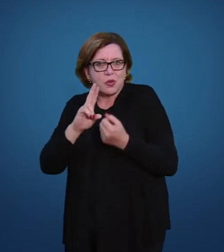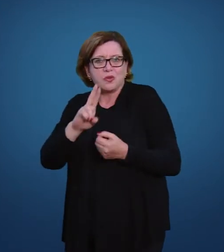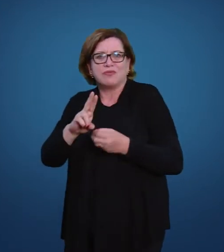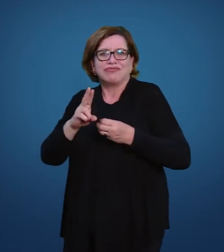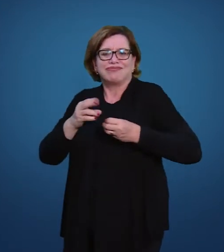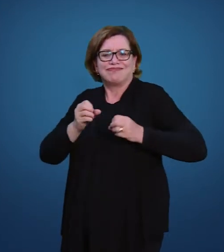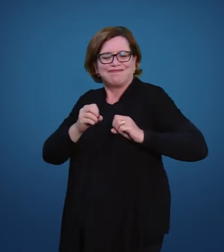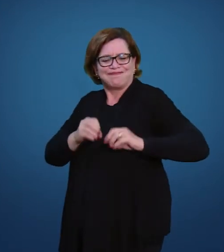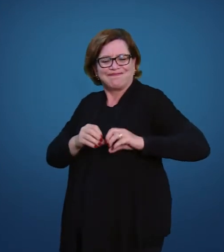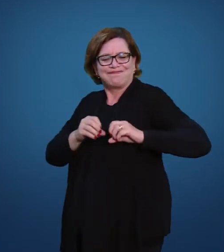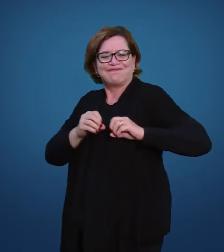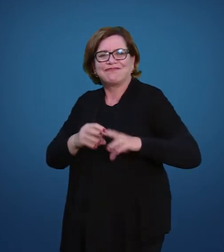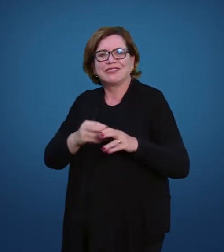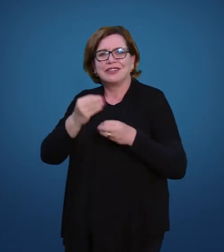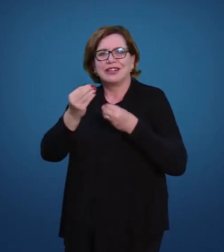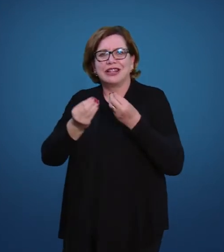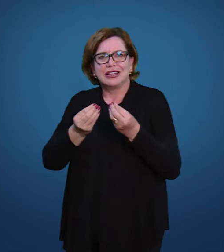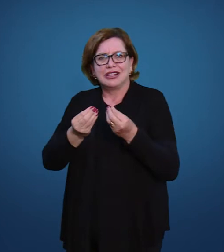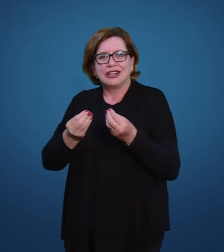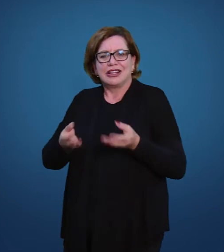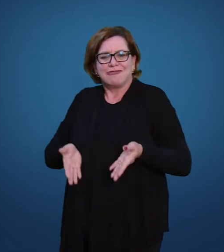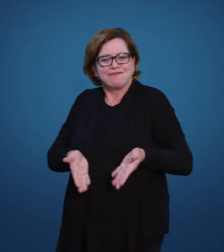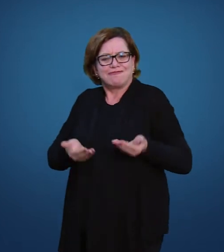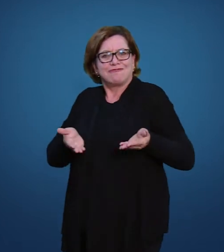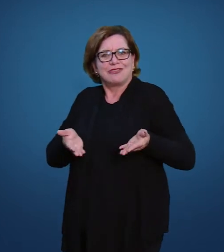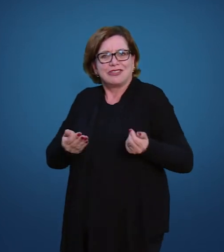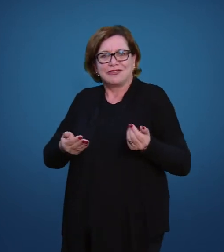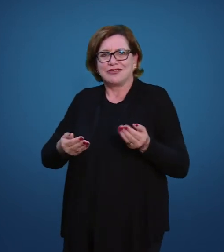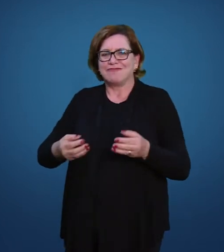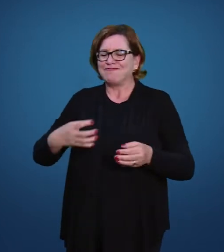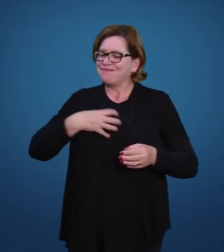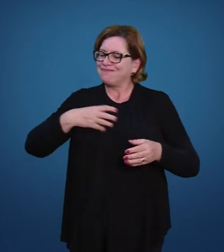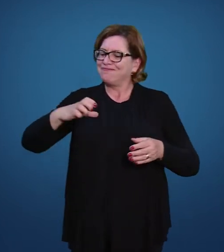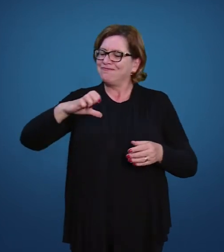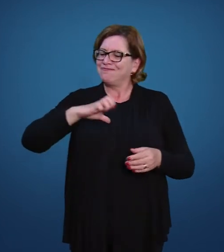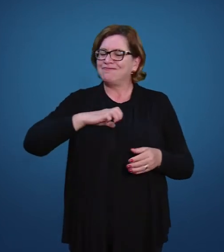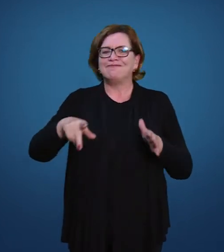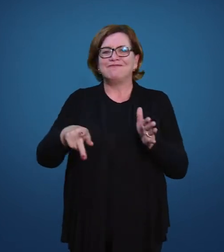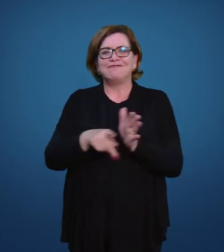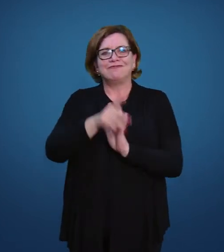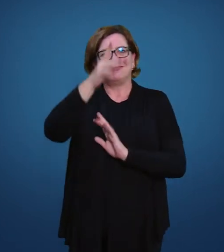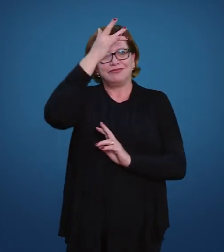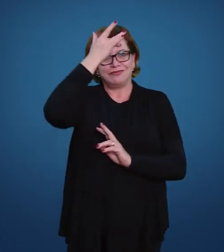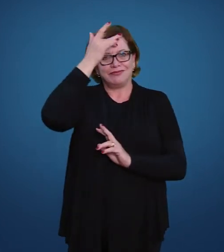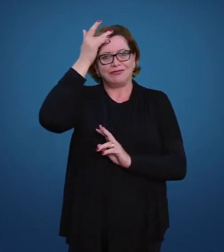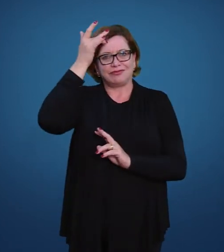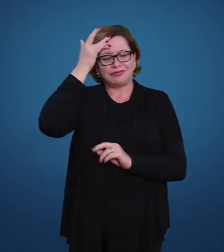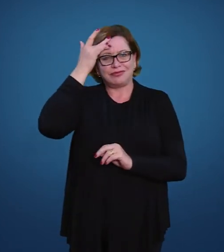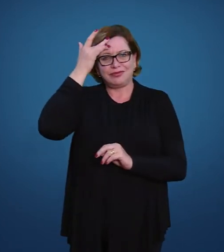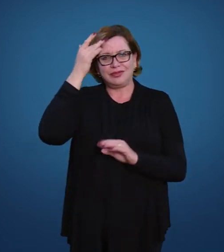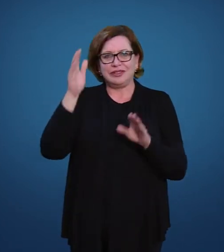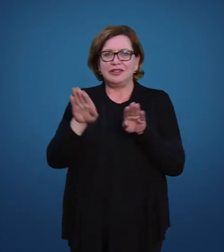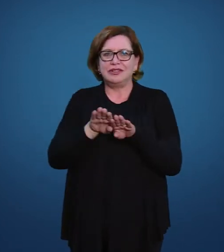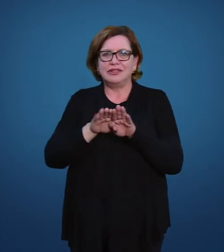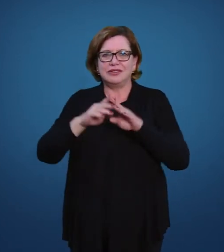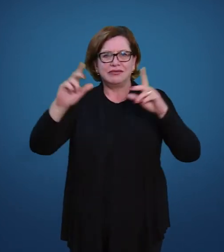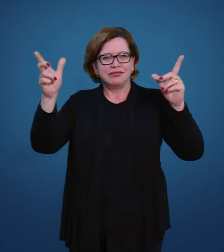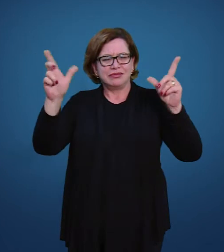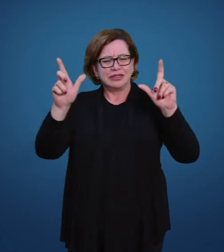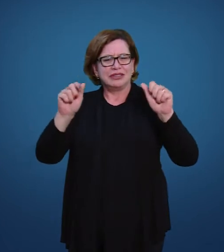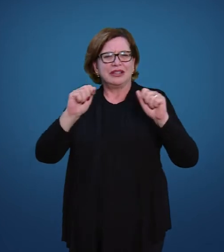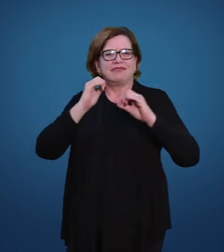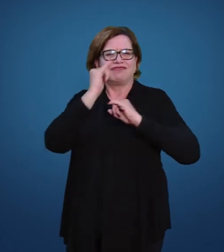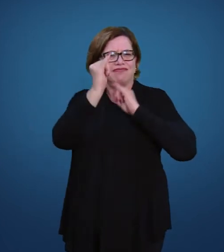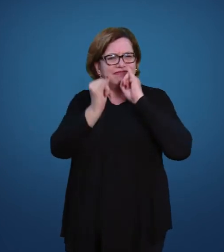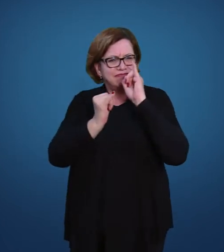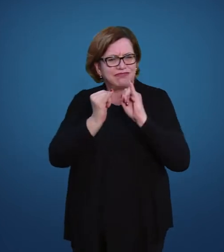o processo de modo a suscitar uma postura ética nas pessoas, né? Os meios de comunicação estão, em geral, muito